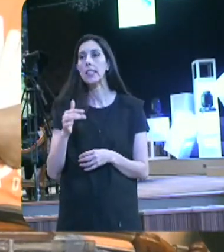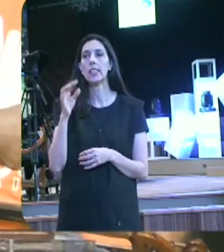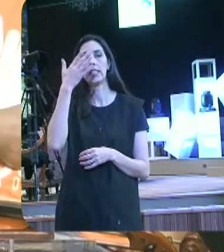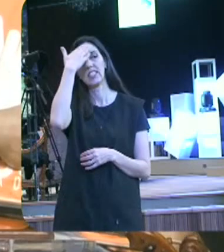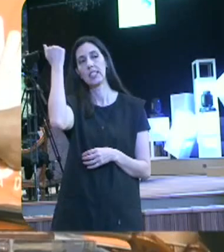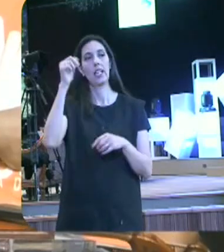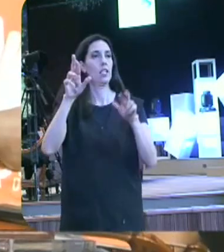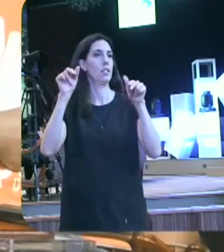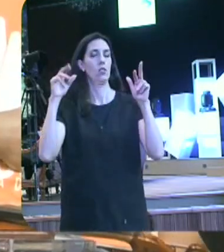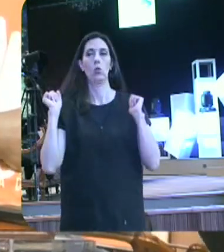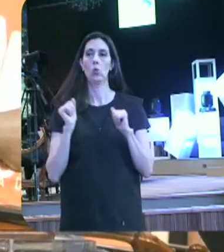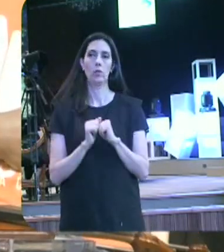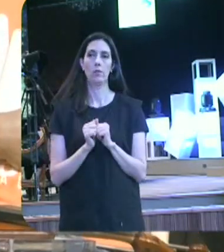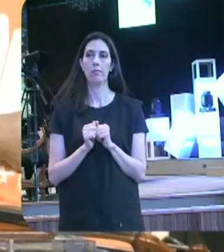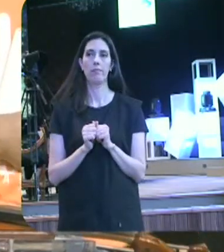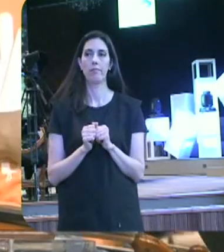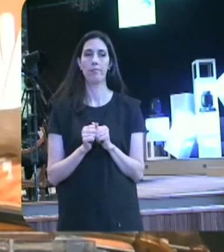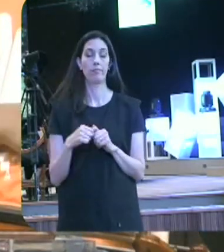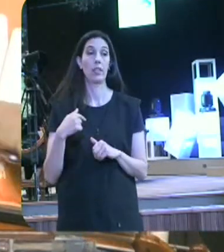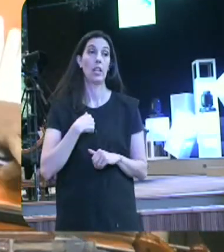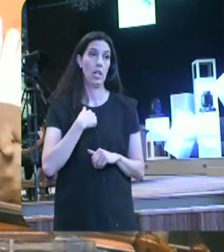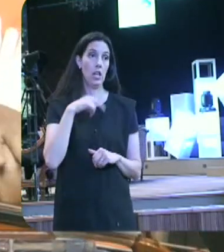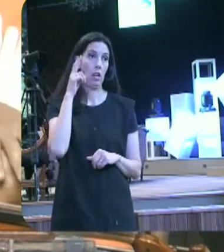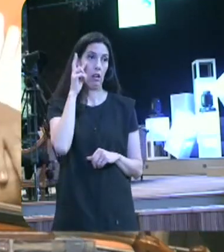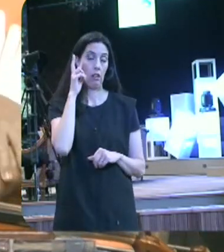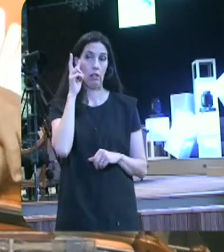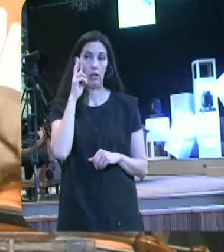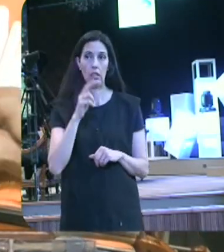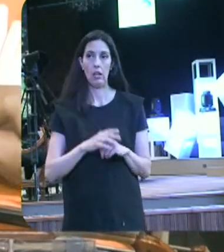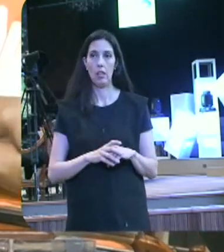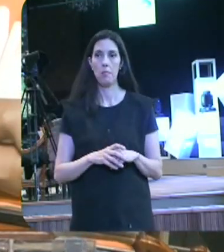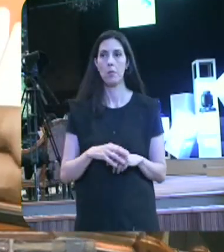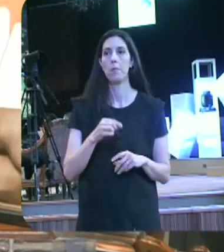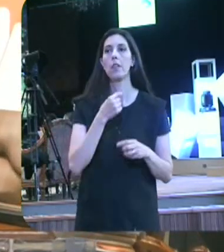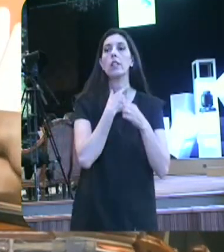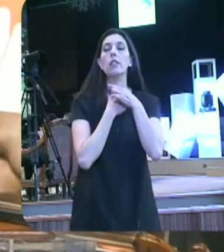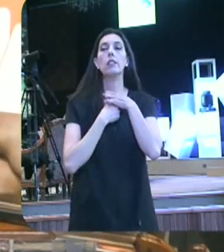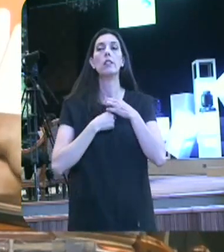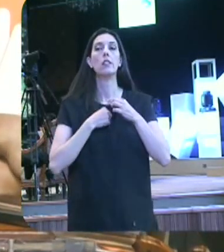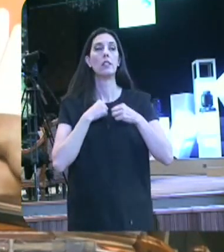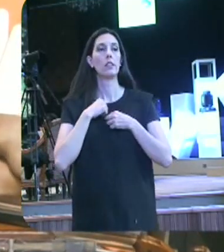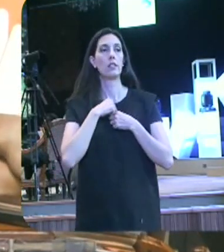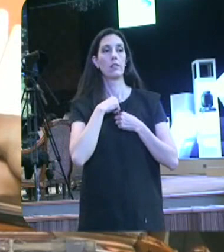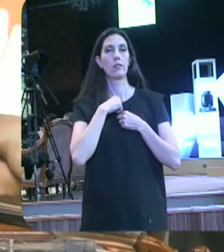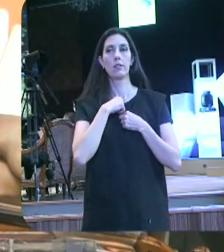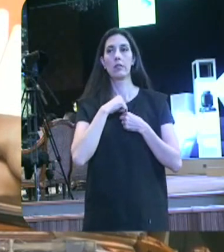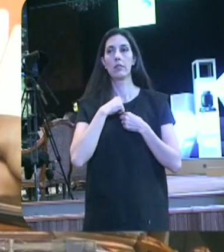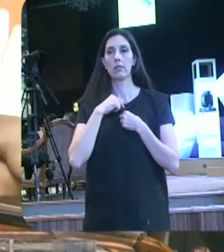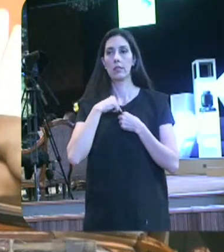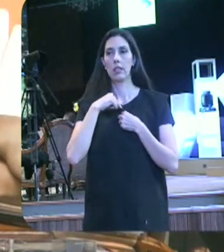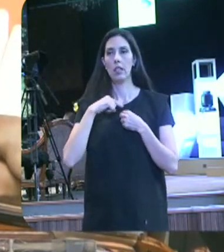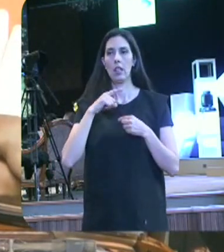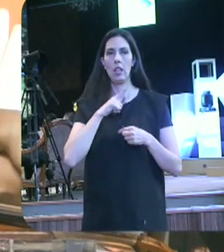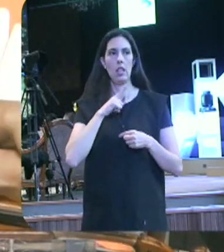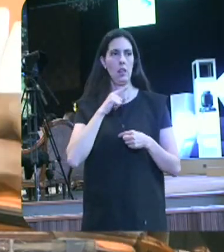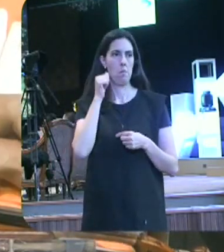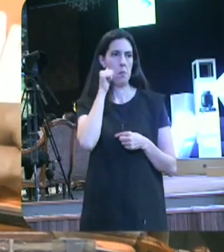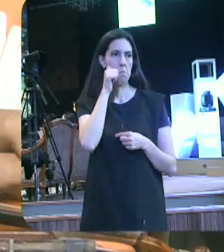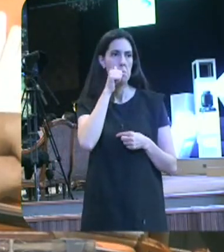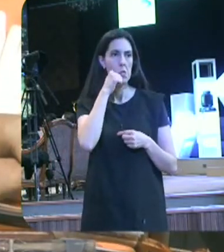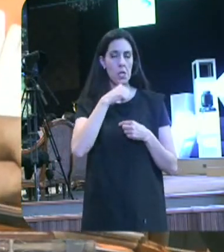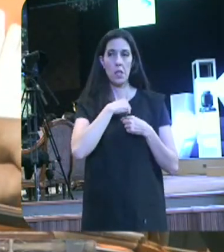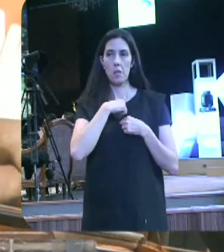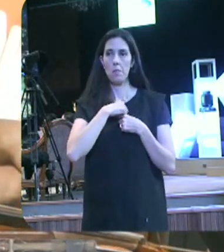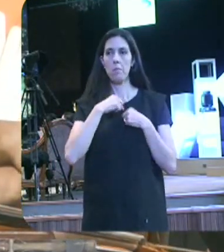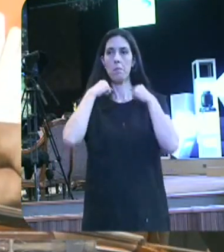esquecida. Eu me lembro de uma medalhinha que eles andam com ela aqui pendurada.